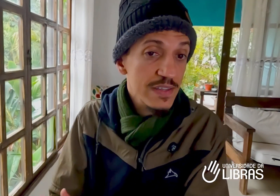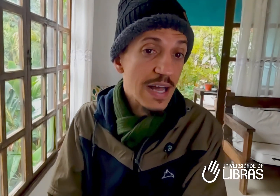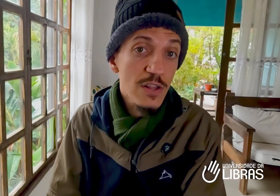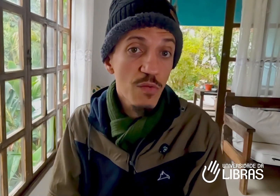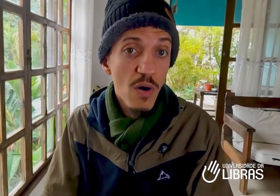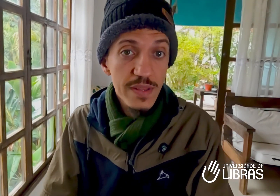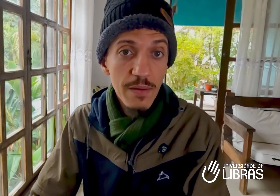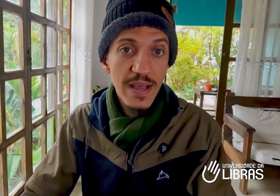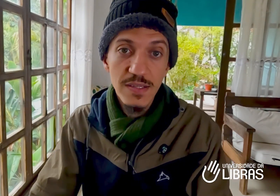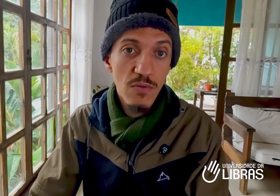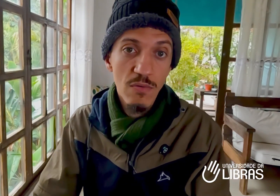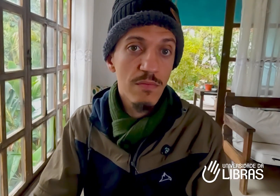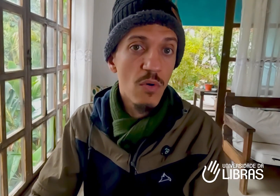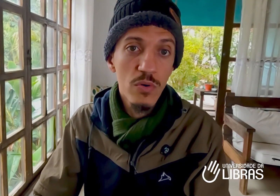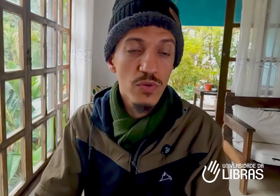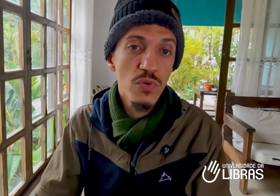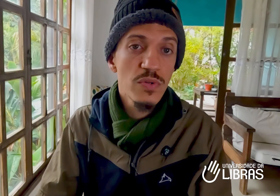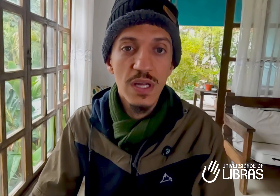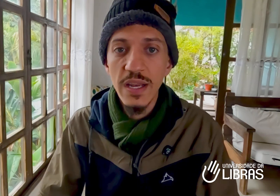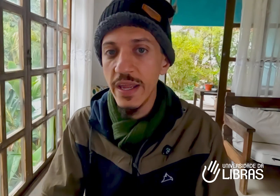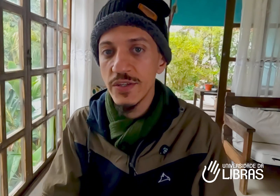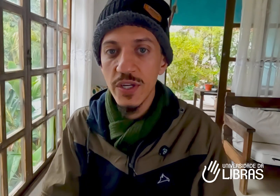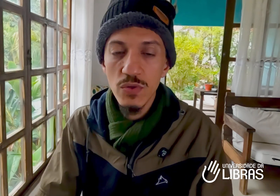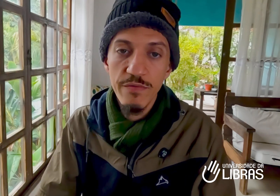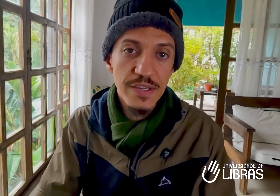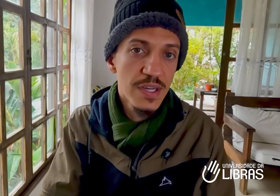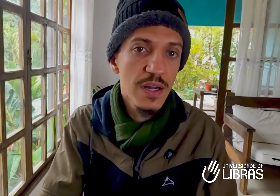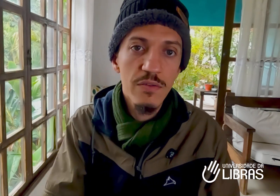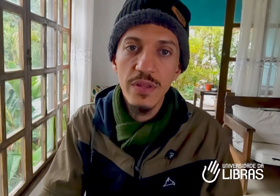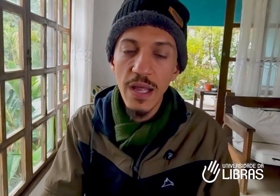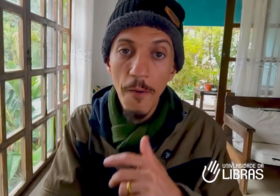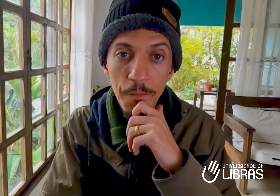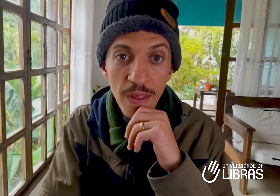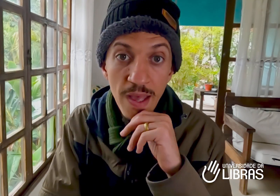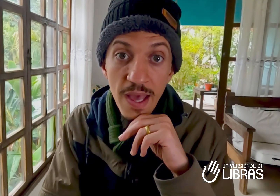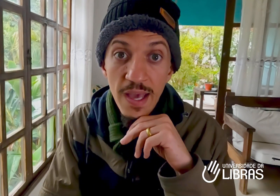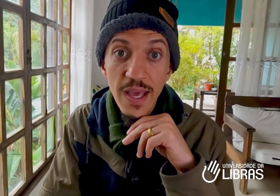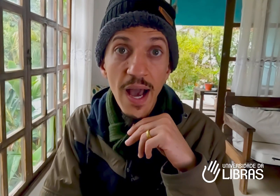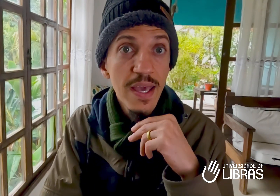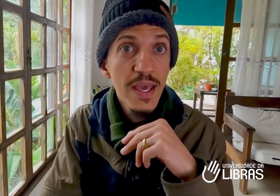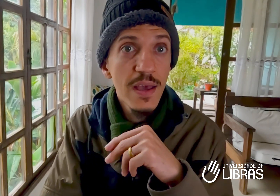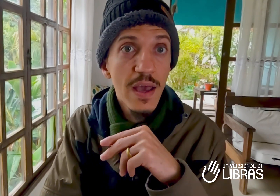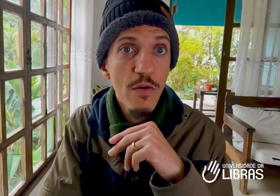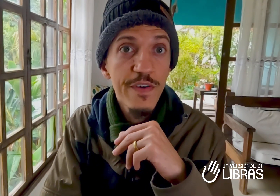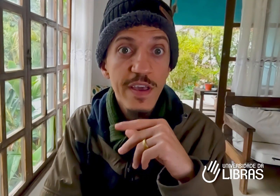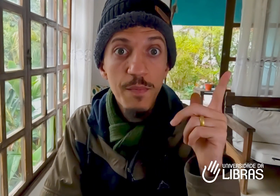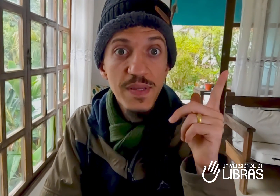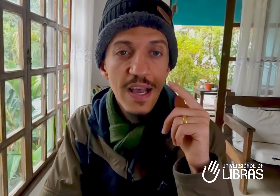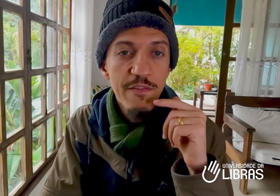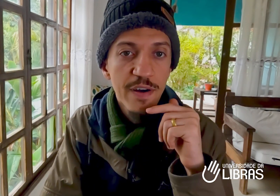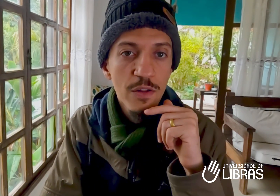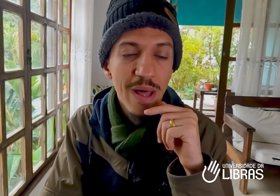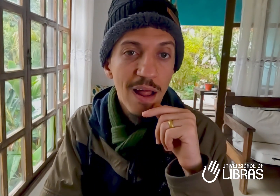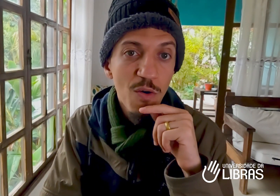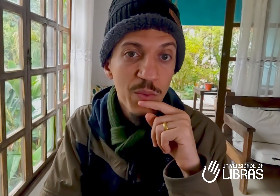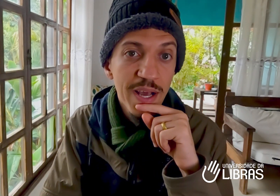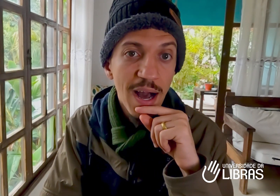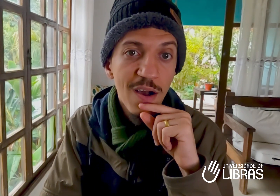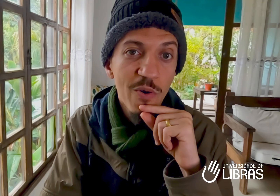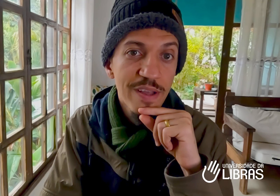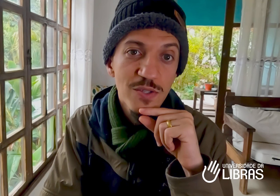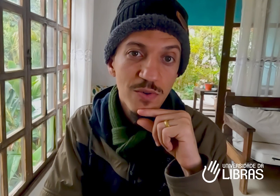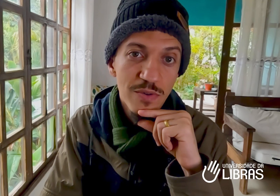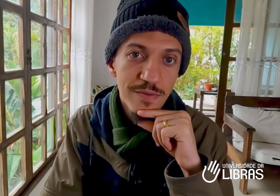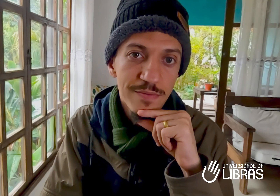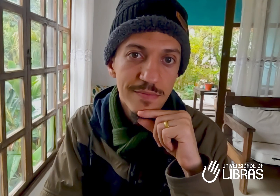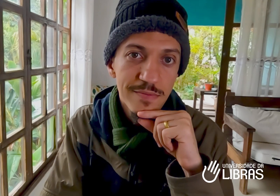estava sentado numa outra mesa com outros surdos ali, a gente conversando e tal. E aí eu fiquei observando ela comunicar